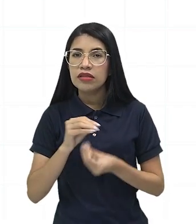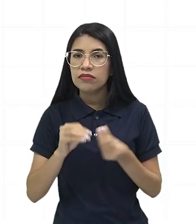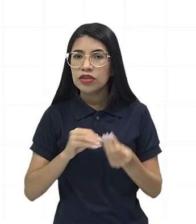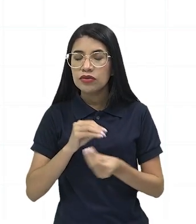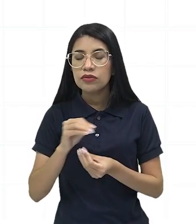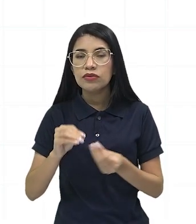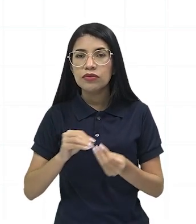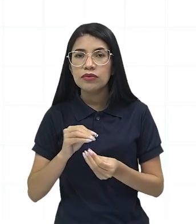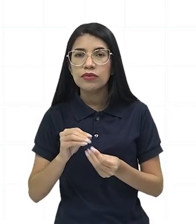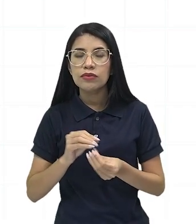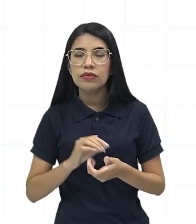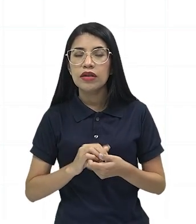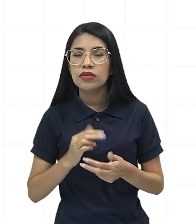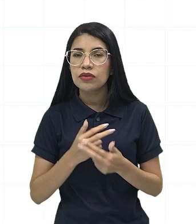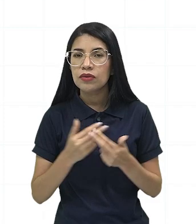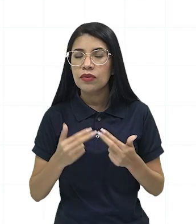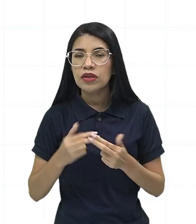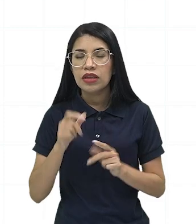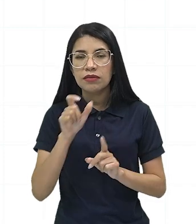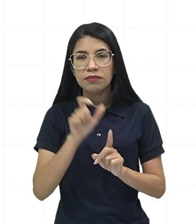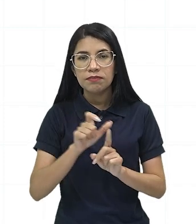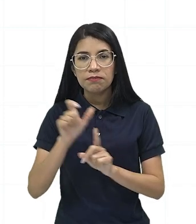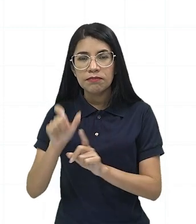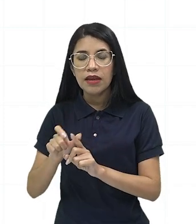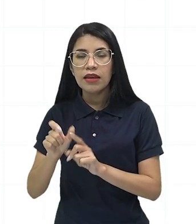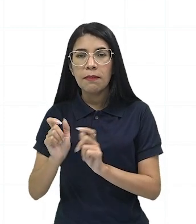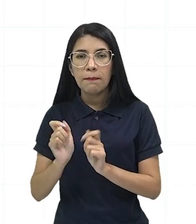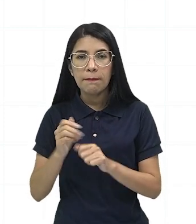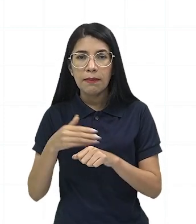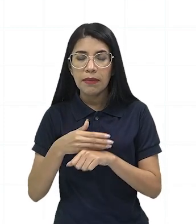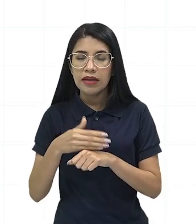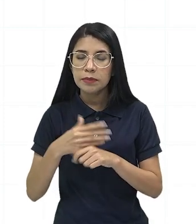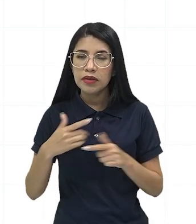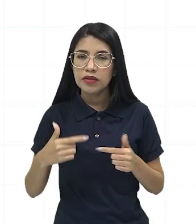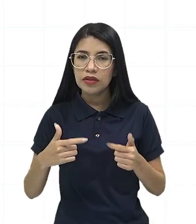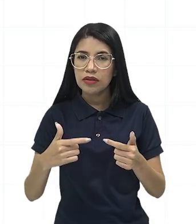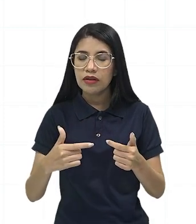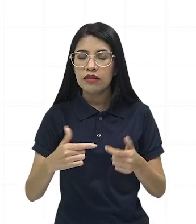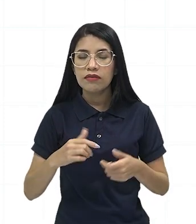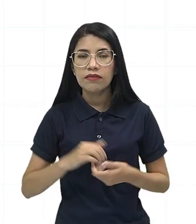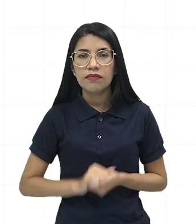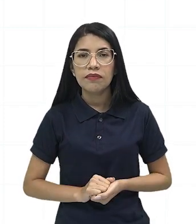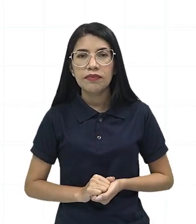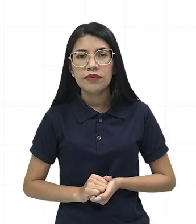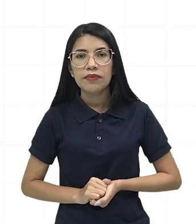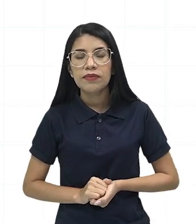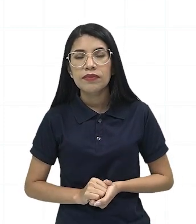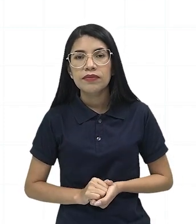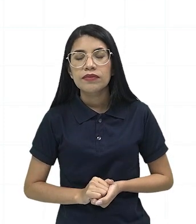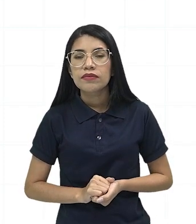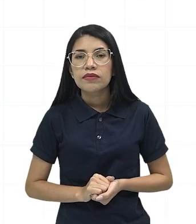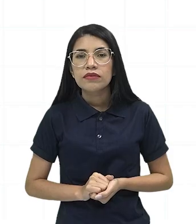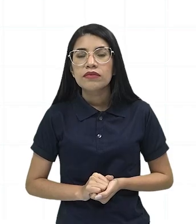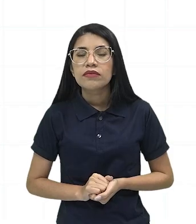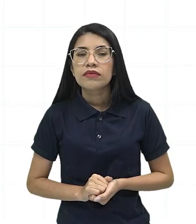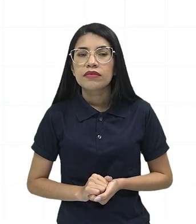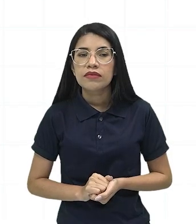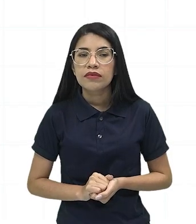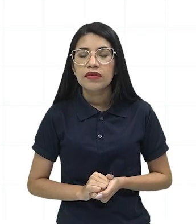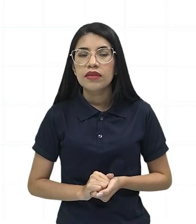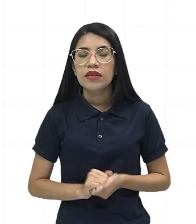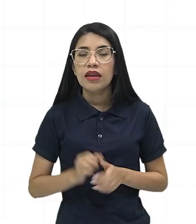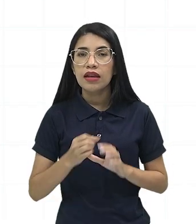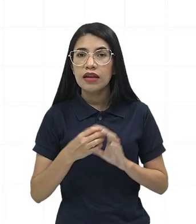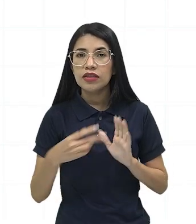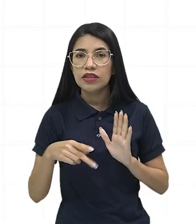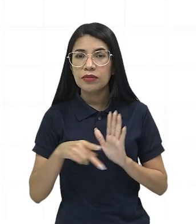com grandes feitos desses heróis, que podem ter participado de batalhas como a Guerra de Troia, por exemplo. Na sequência, nós temos as